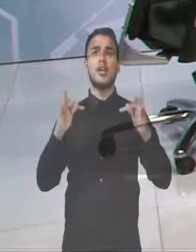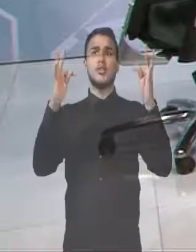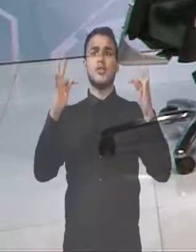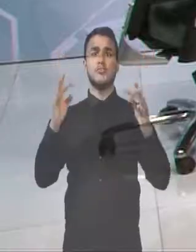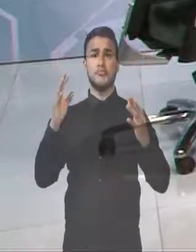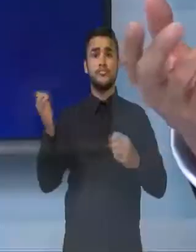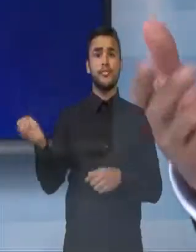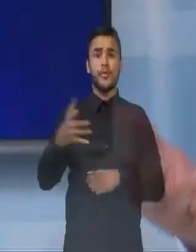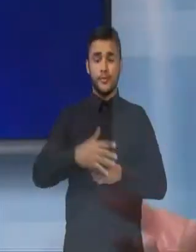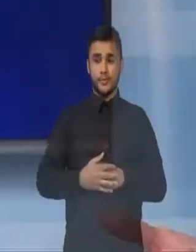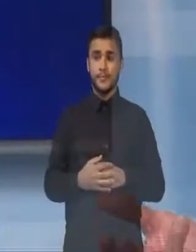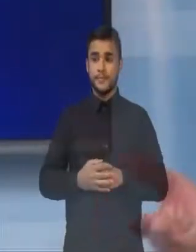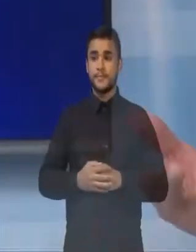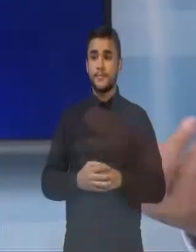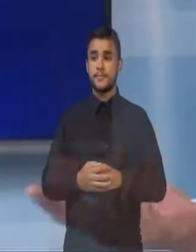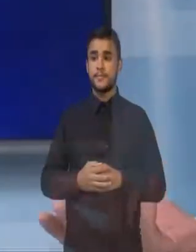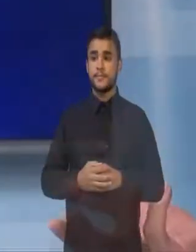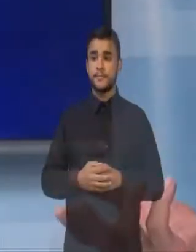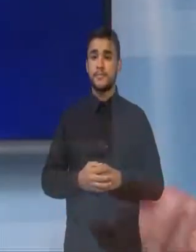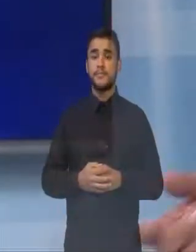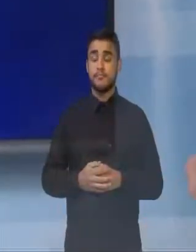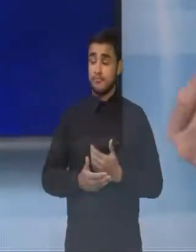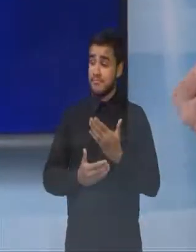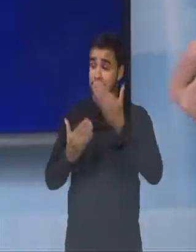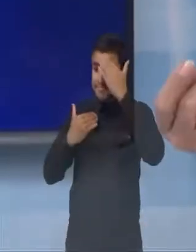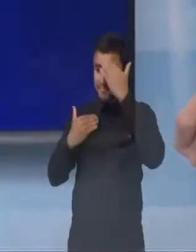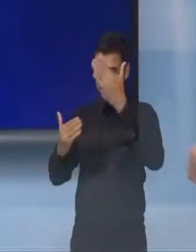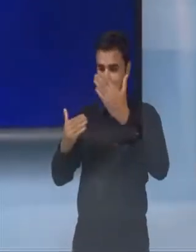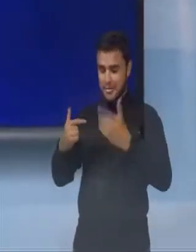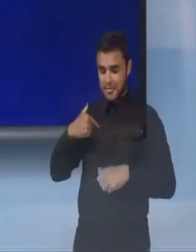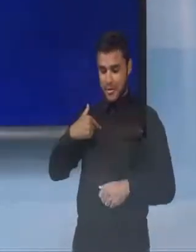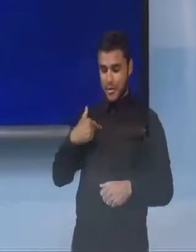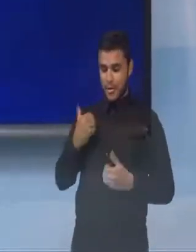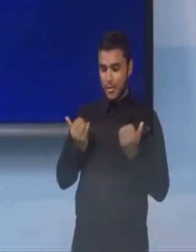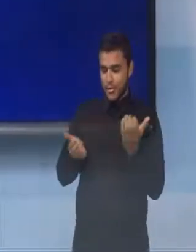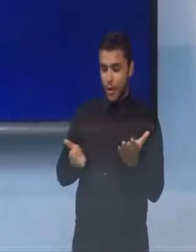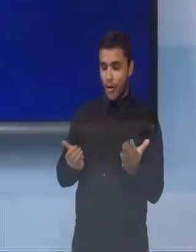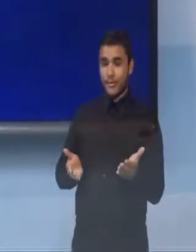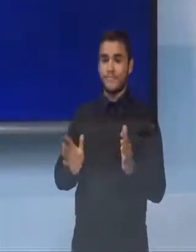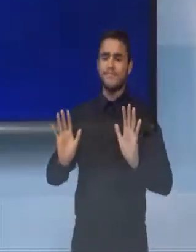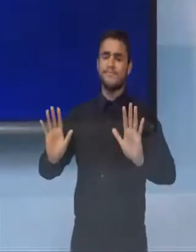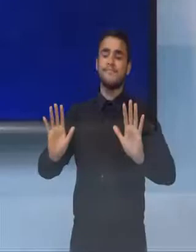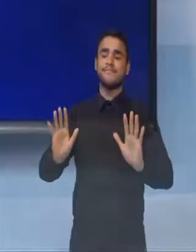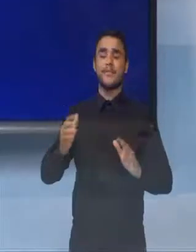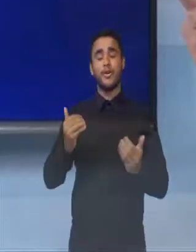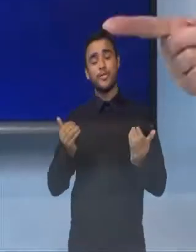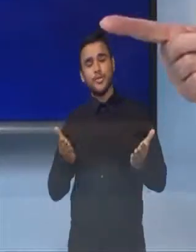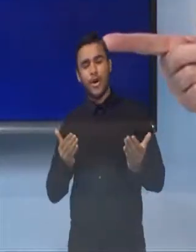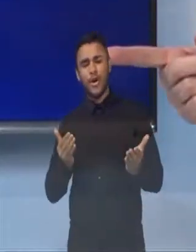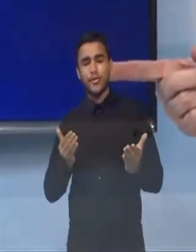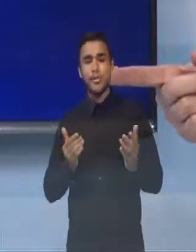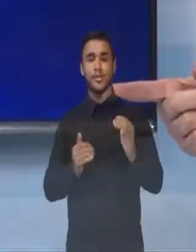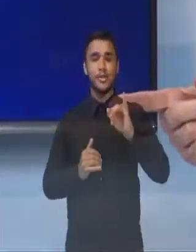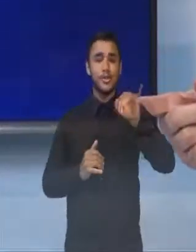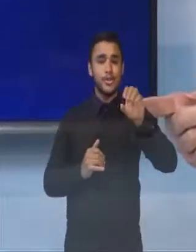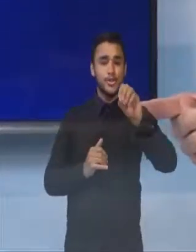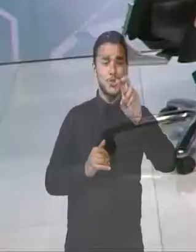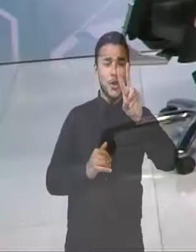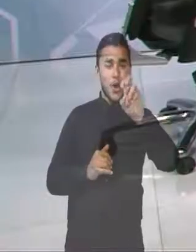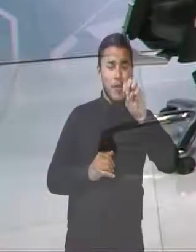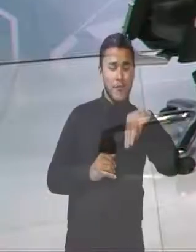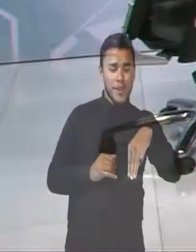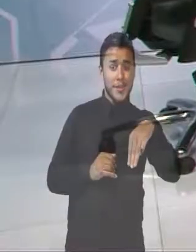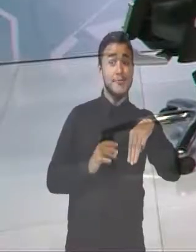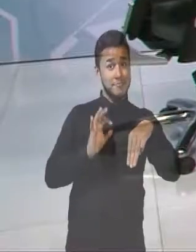Bom, agradecendo desde já quando você me chamou de jovem, eu acho que você quer dizer um jovem idoso, né? Porque aprendi com o professor Rui Martins